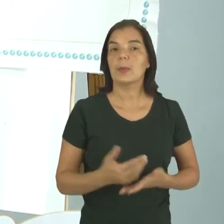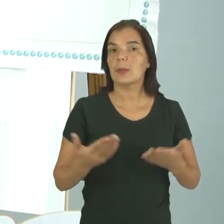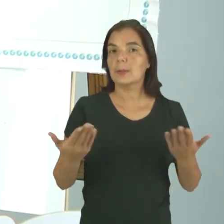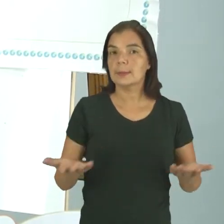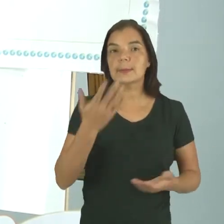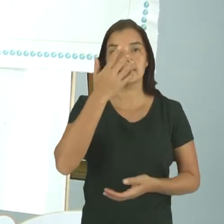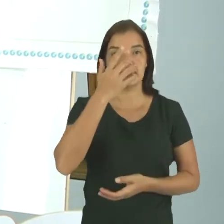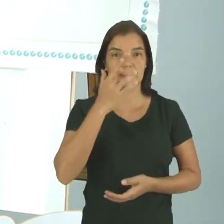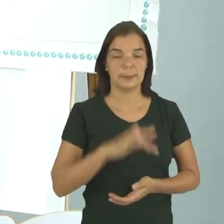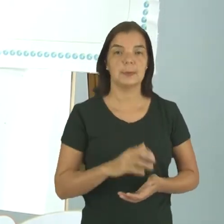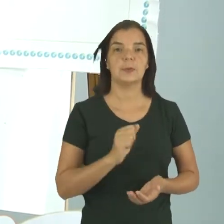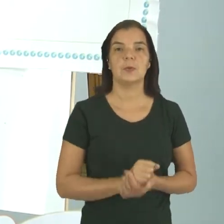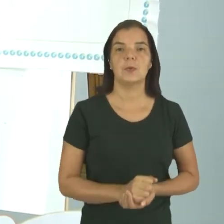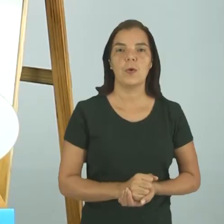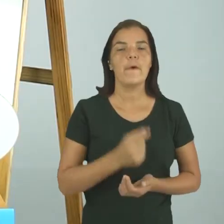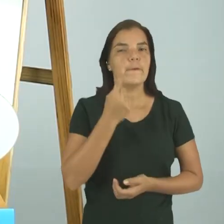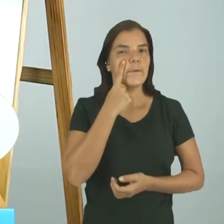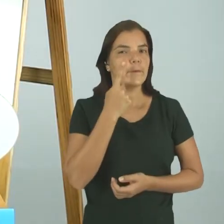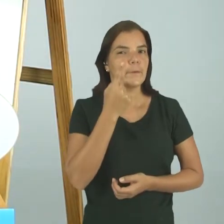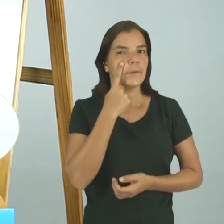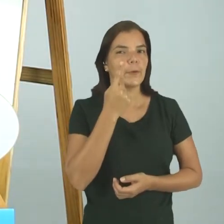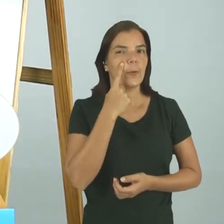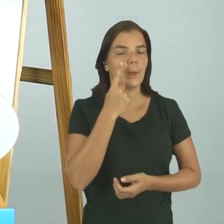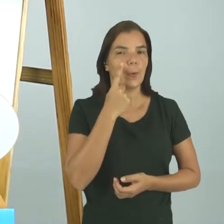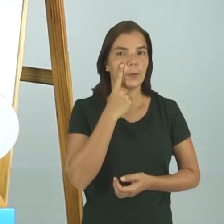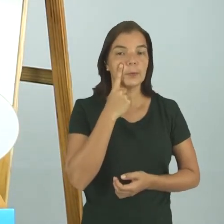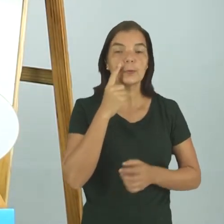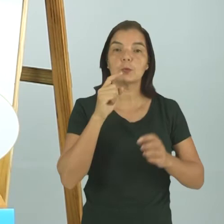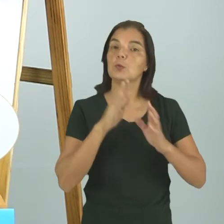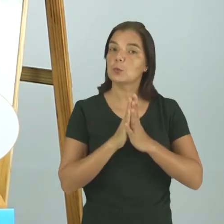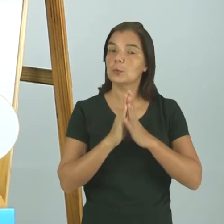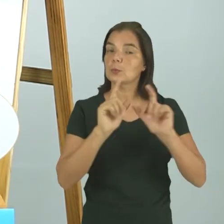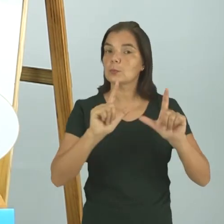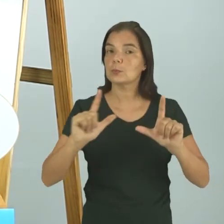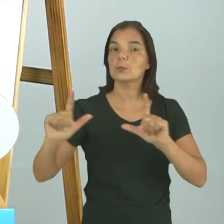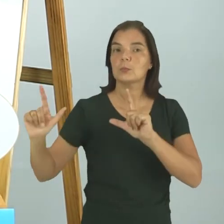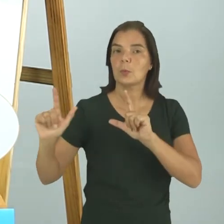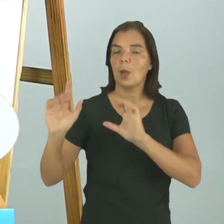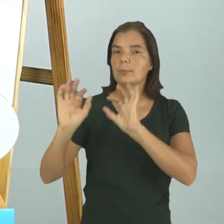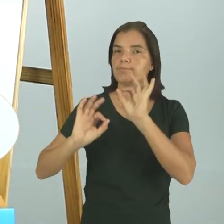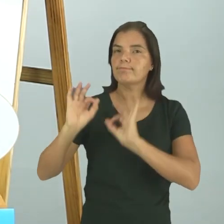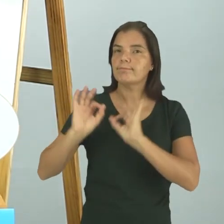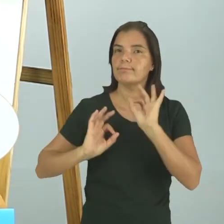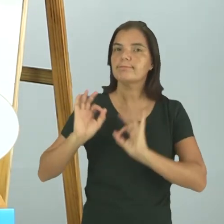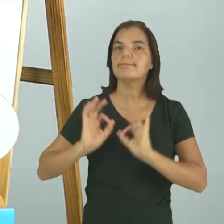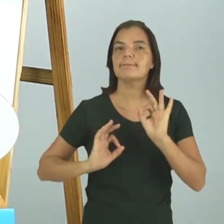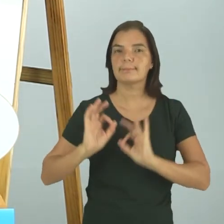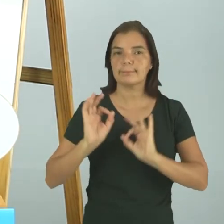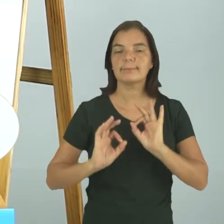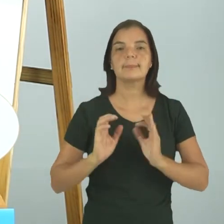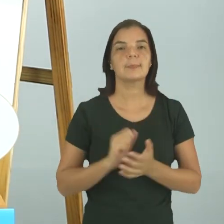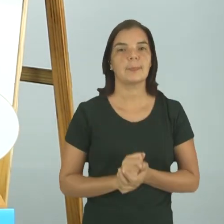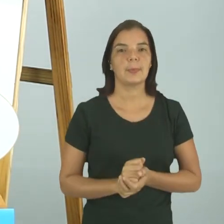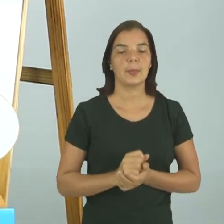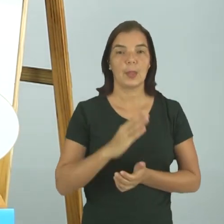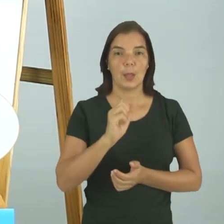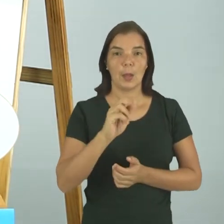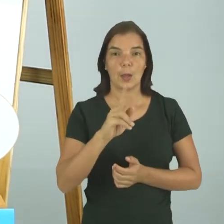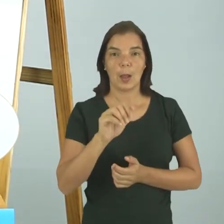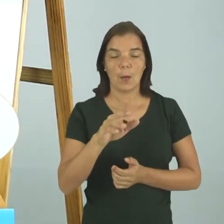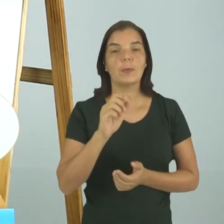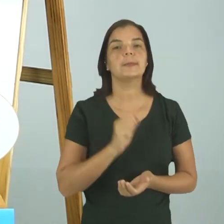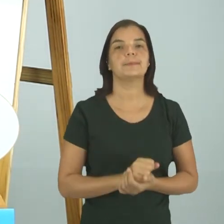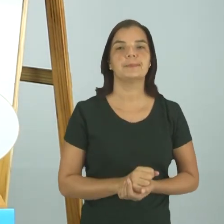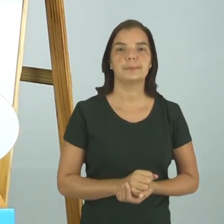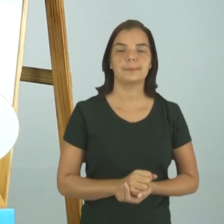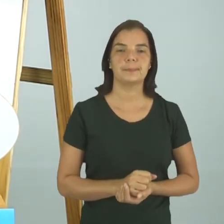Então, crianças, vamos observar o quadro que nós acabamos de ordenar, as ações de Cauê. Vamos